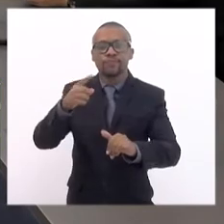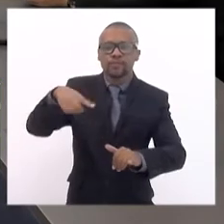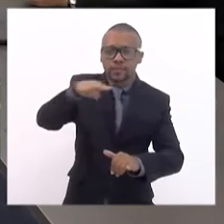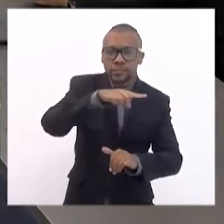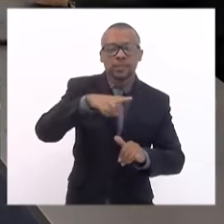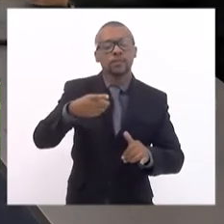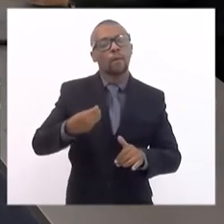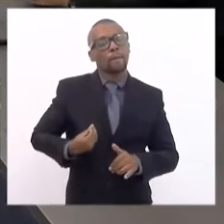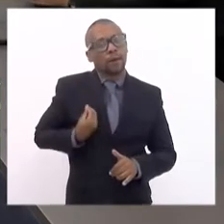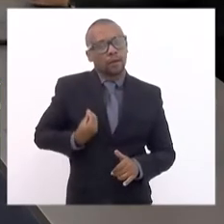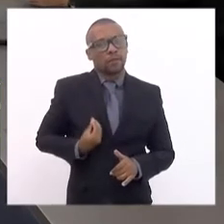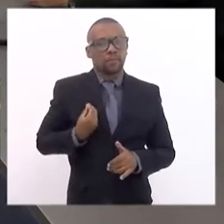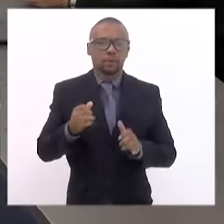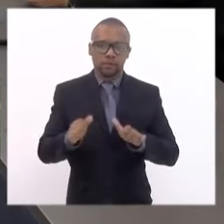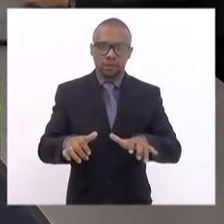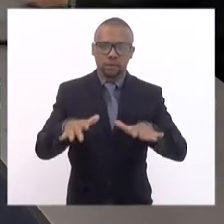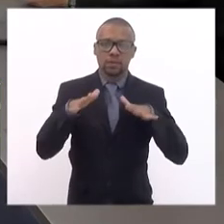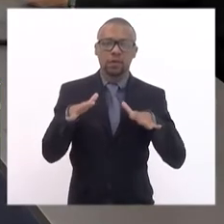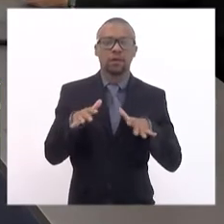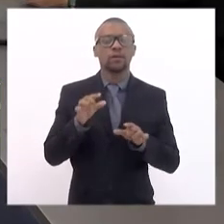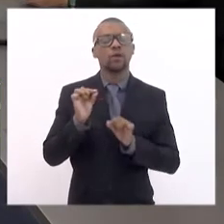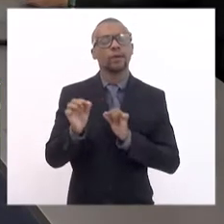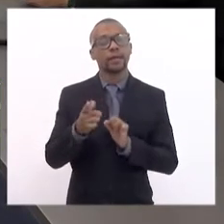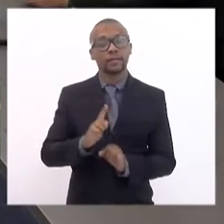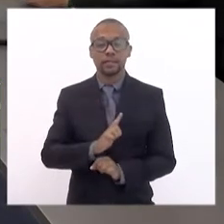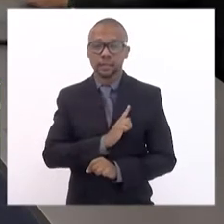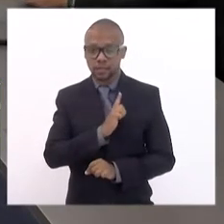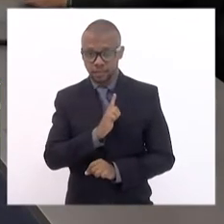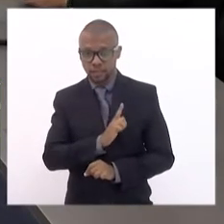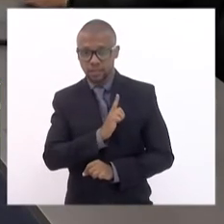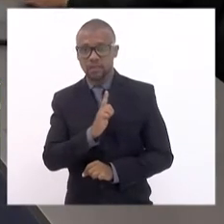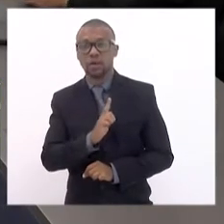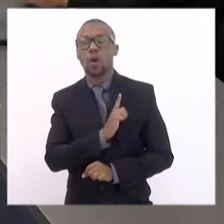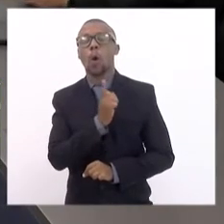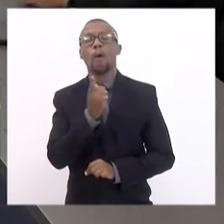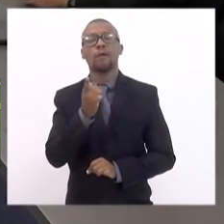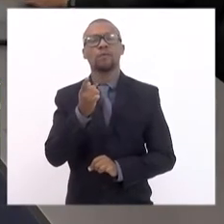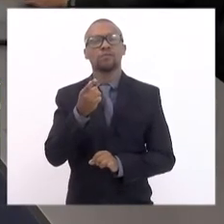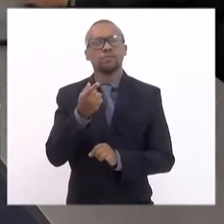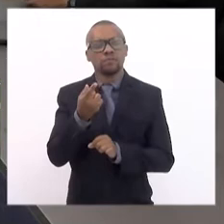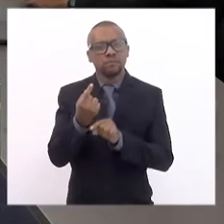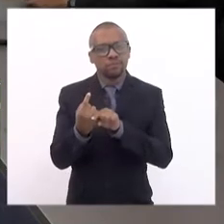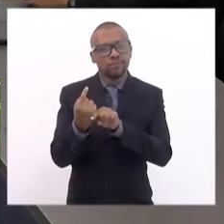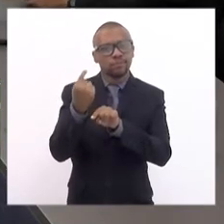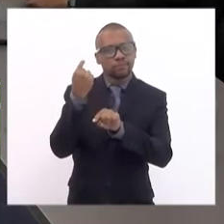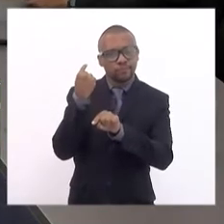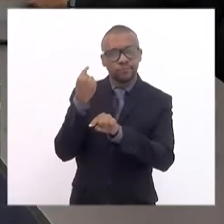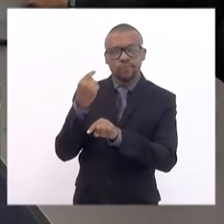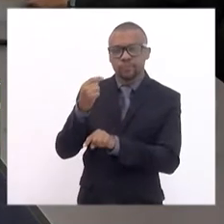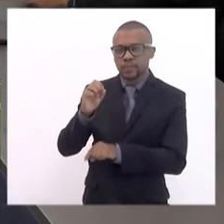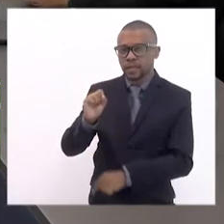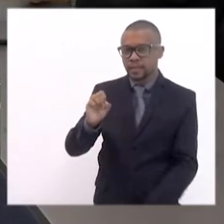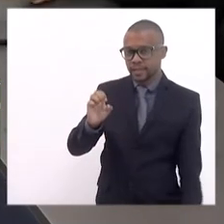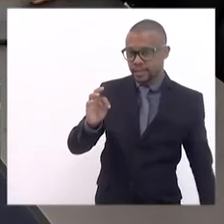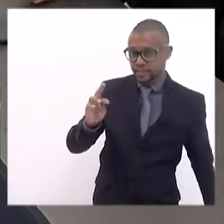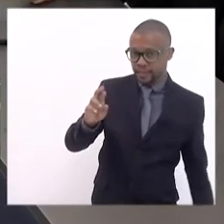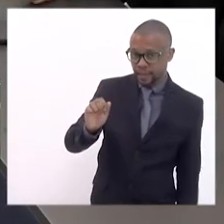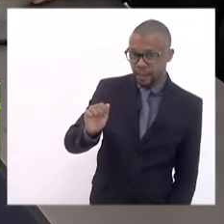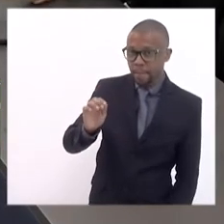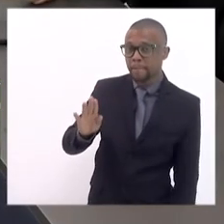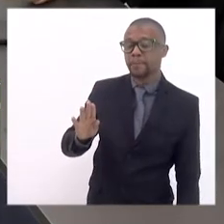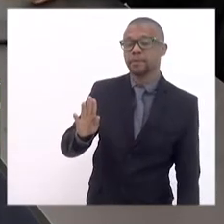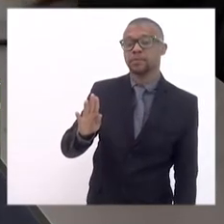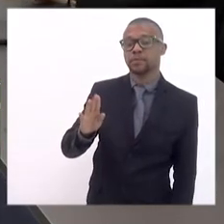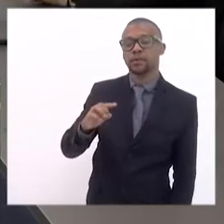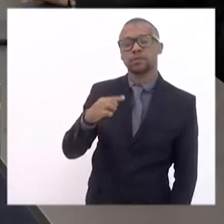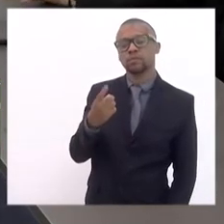é que na gestão anterior à CETRAB, a informação que nós tínhamos